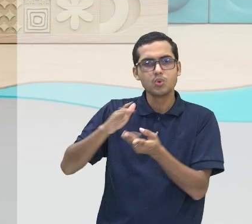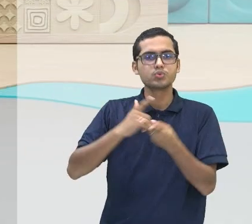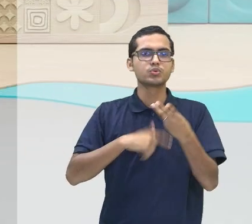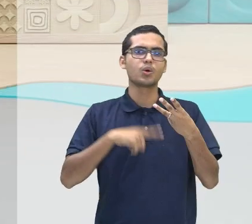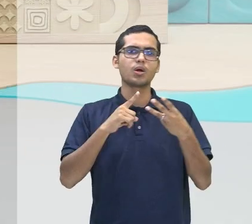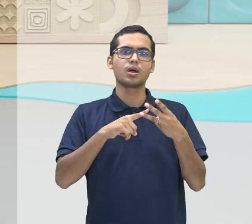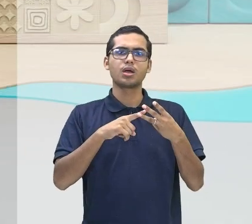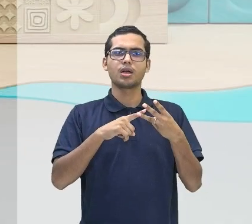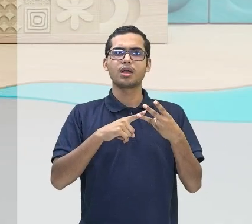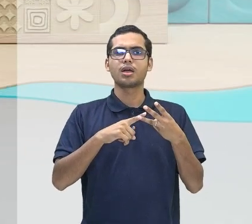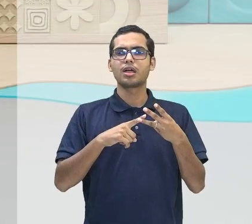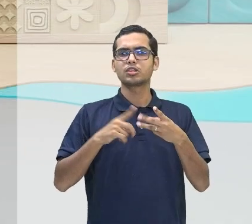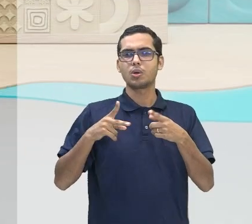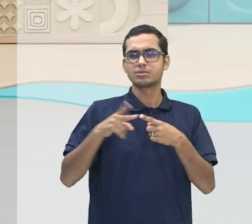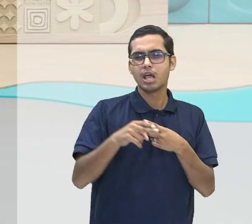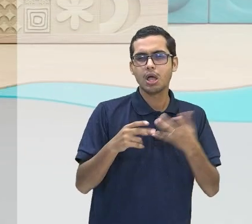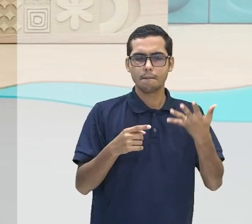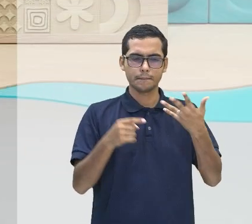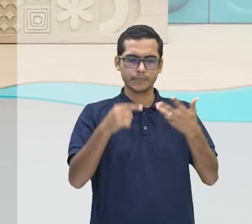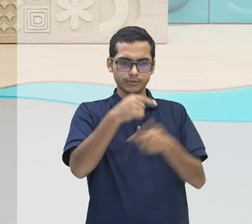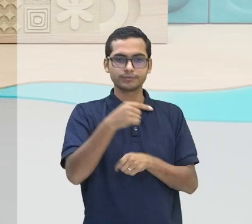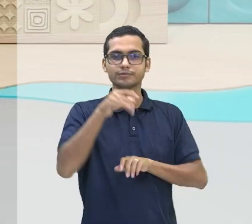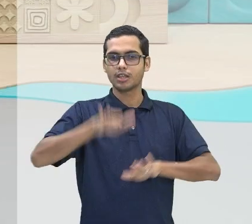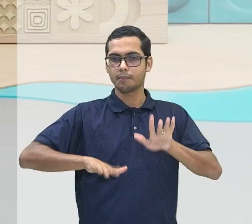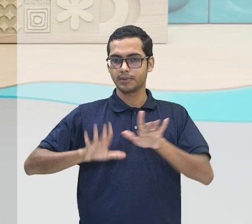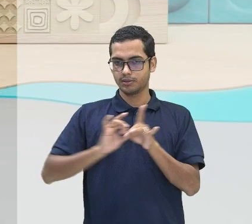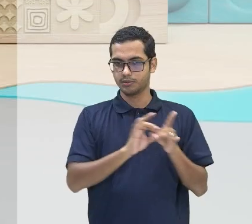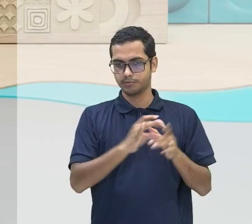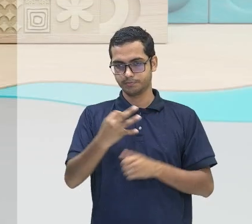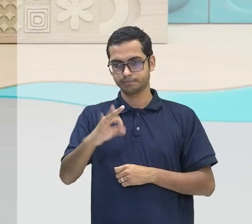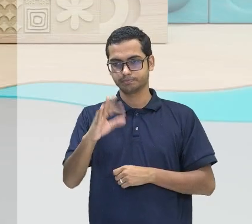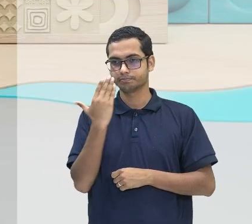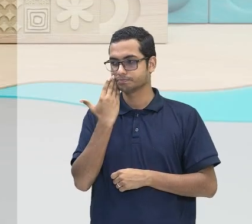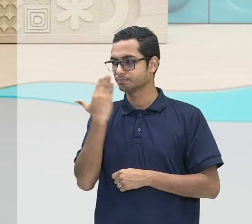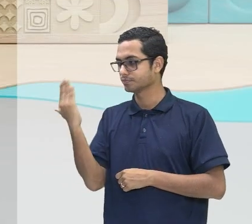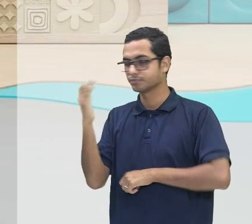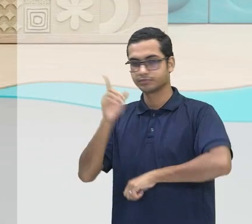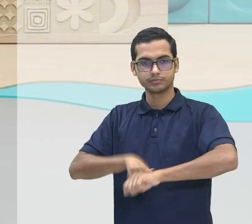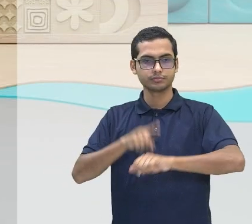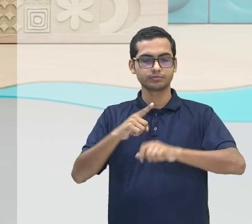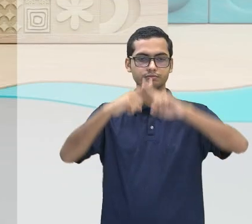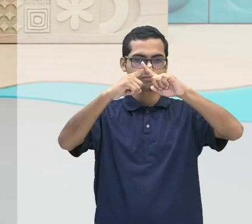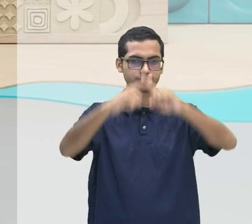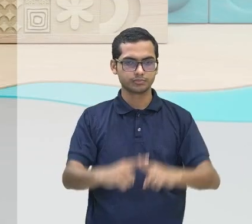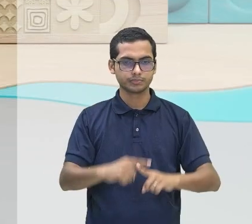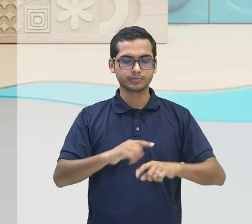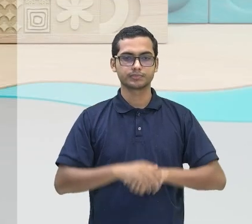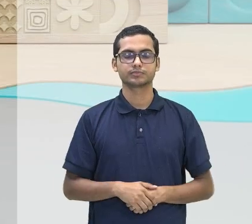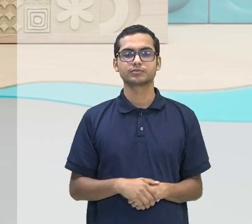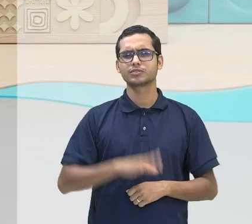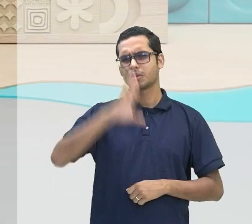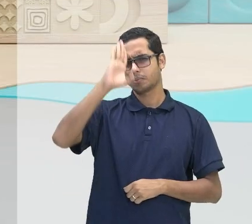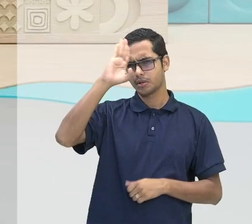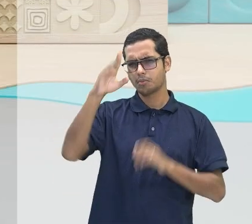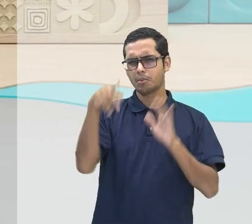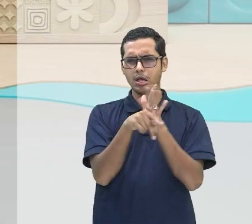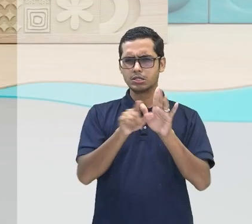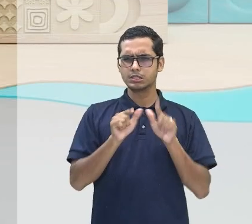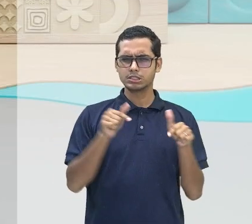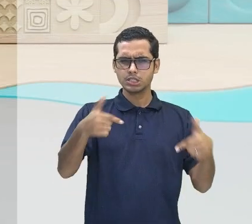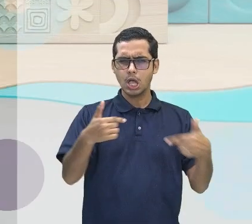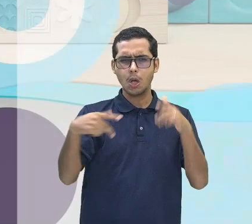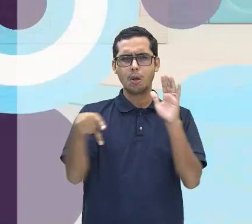que eu acabei de citar para vocês. Vamos relembrar agora os principais golpes aplicados ali durante a luta do